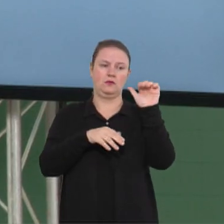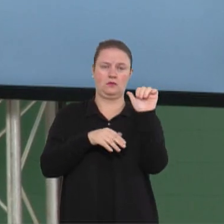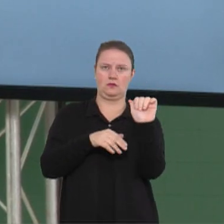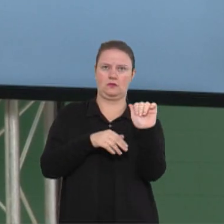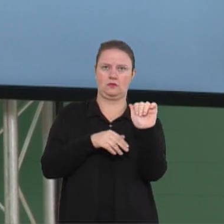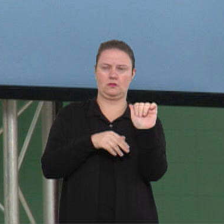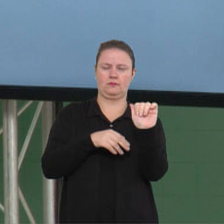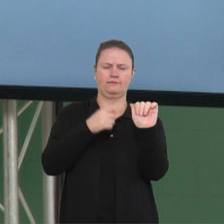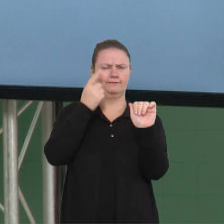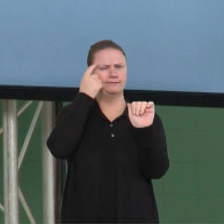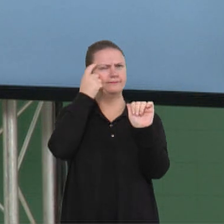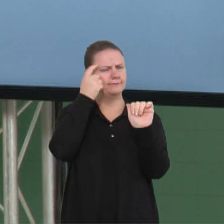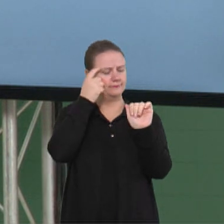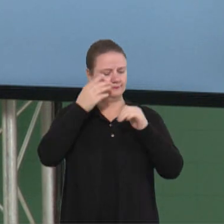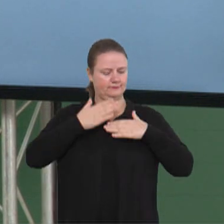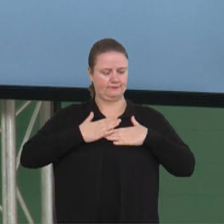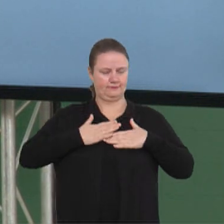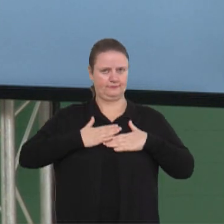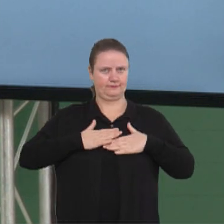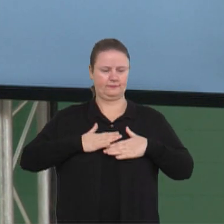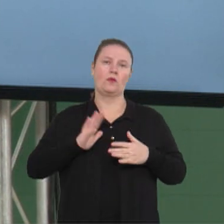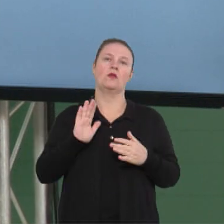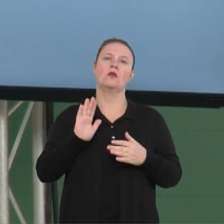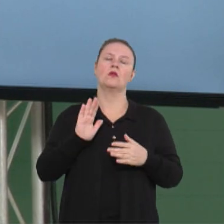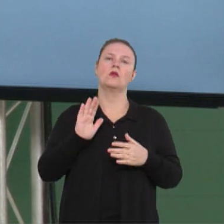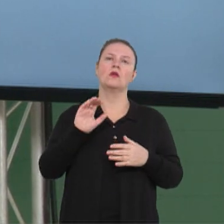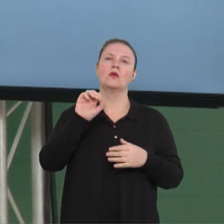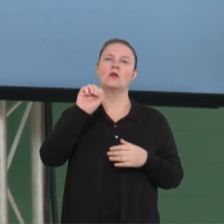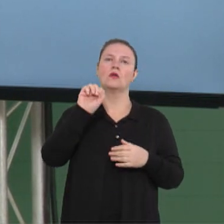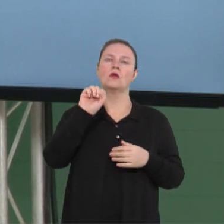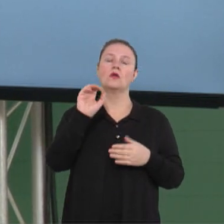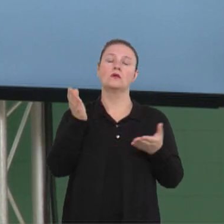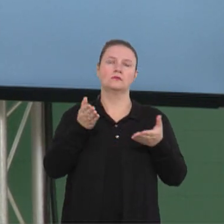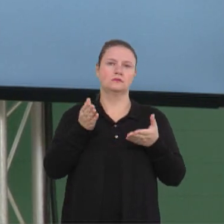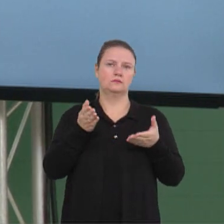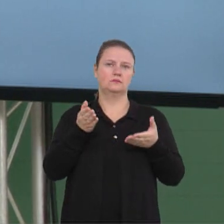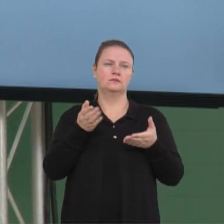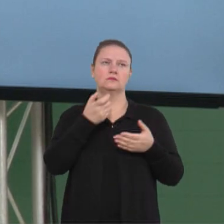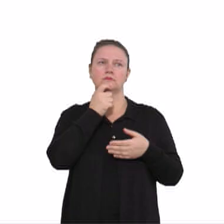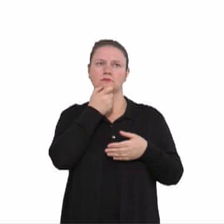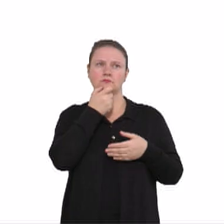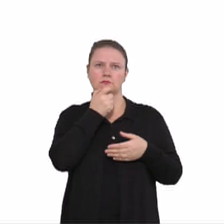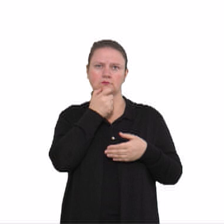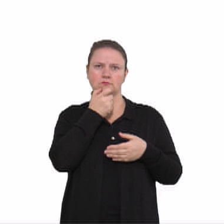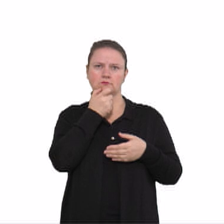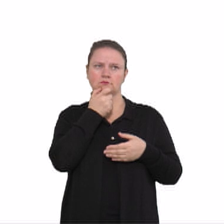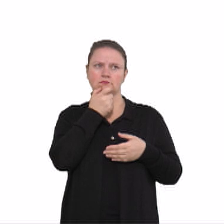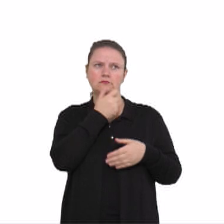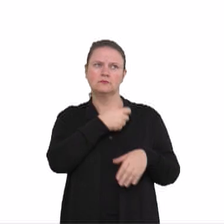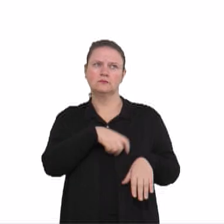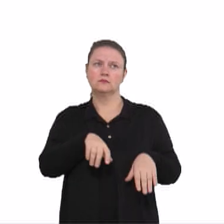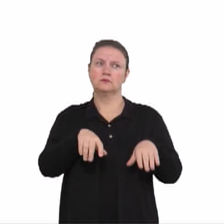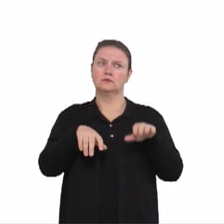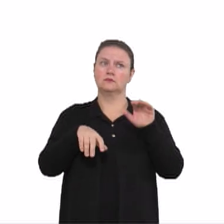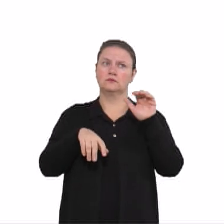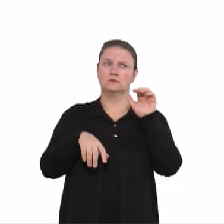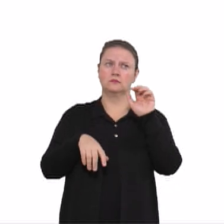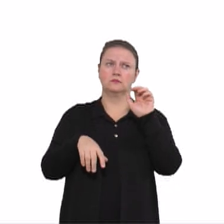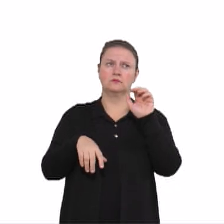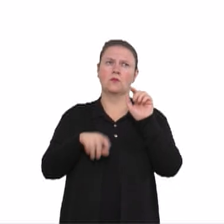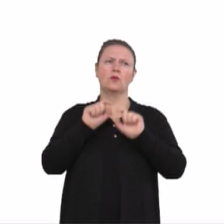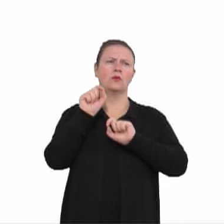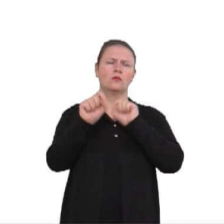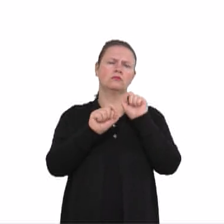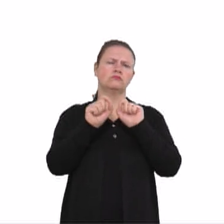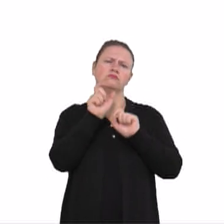bea vamos pensar devagar should advice recommendation a palavra shield você